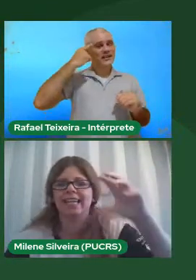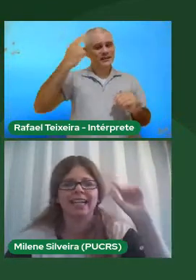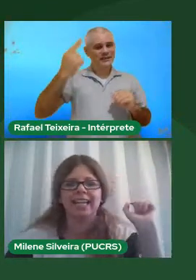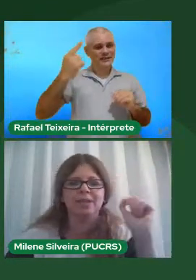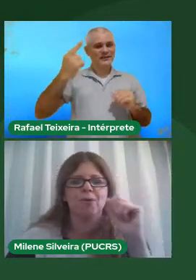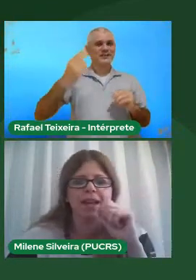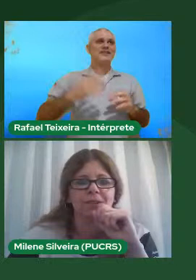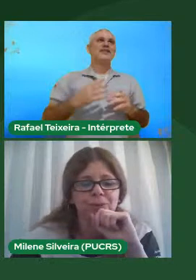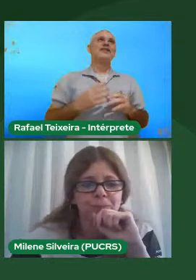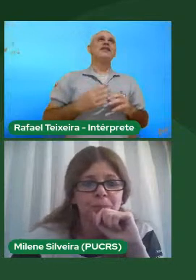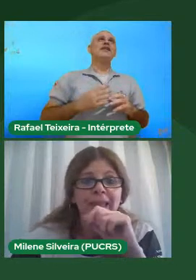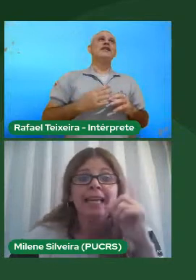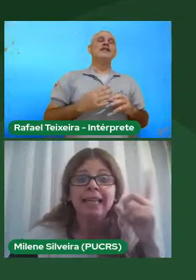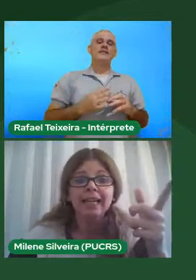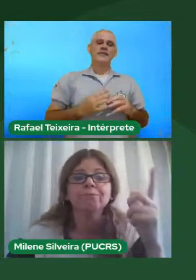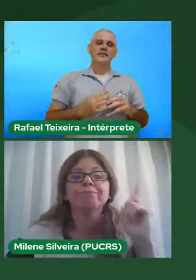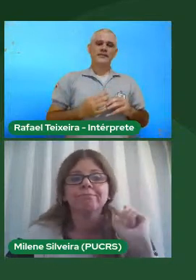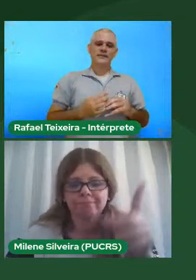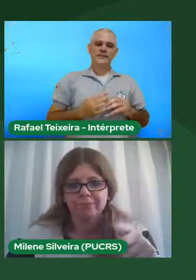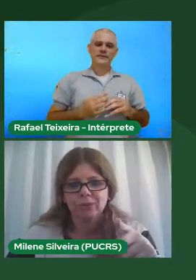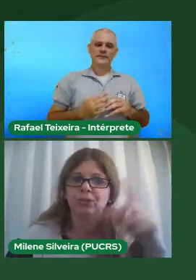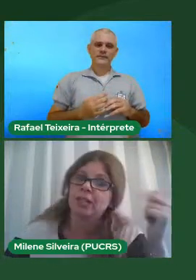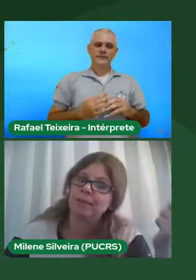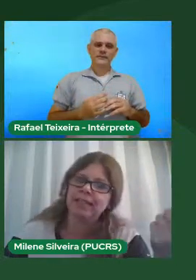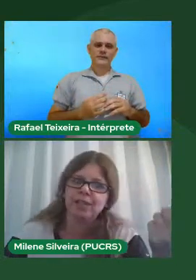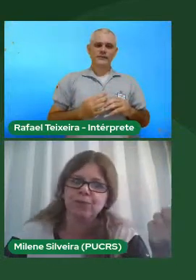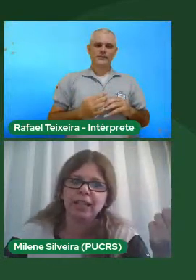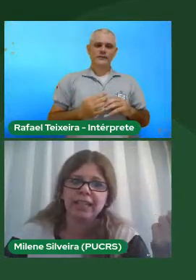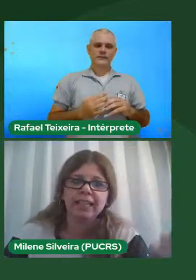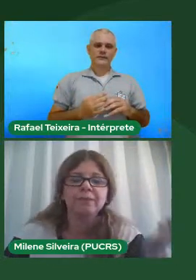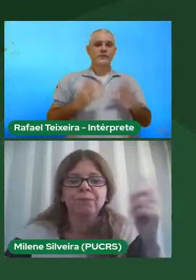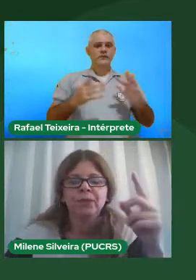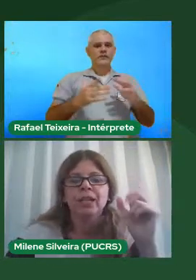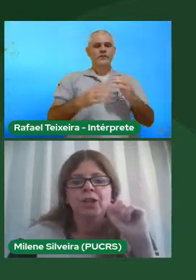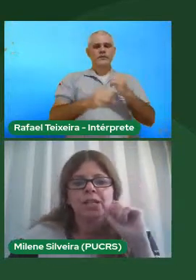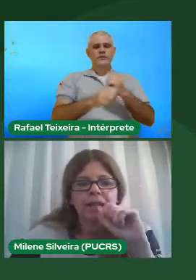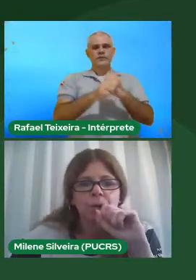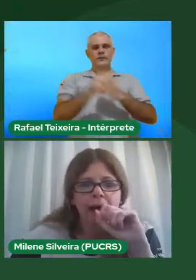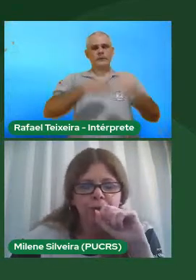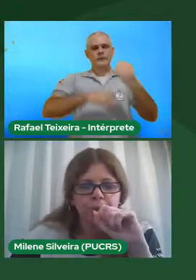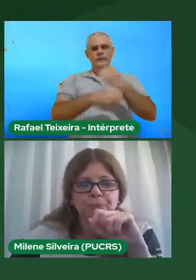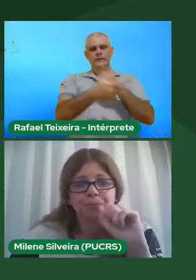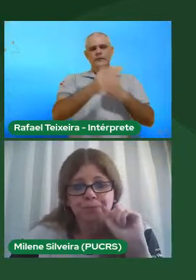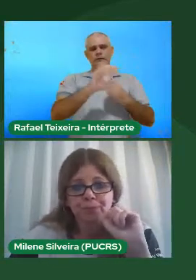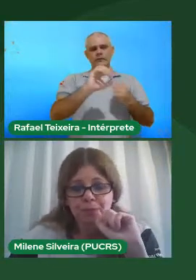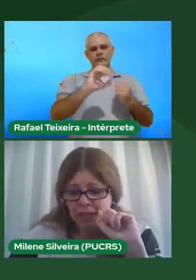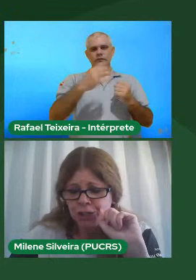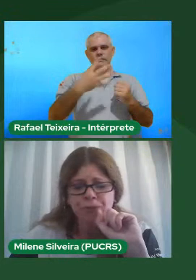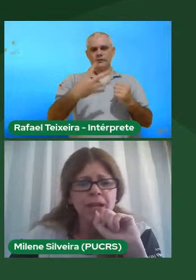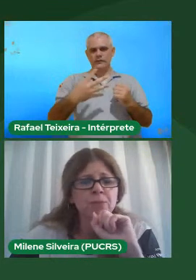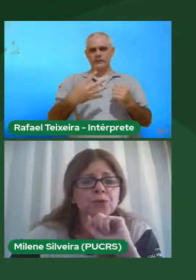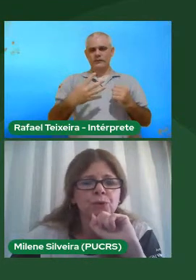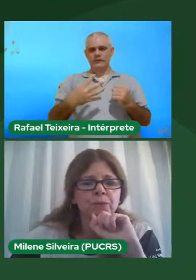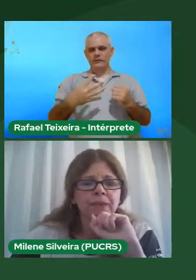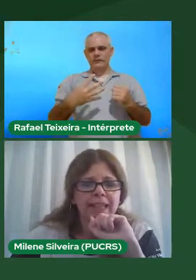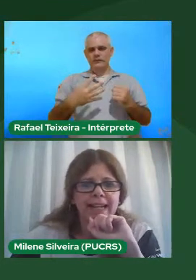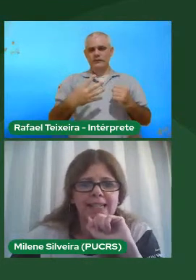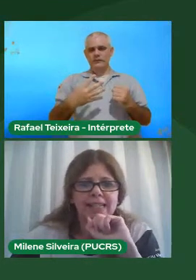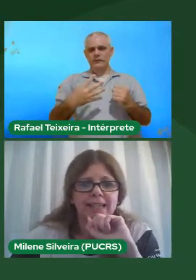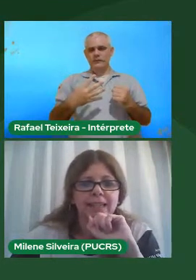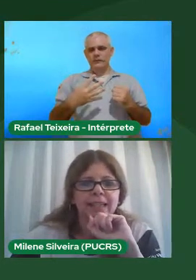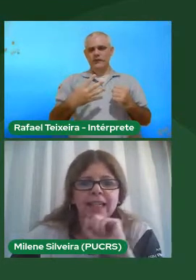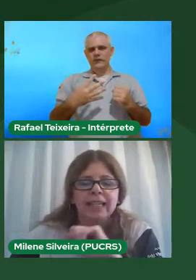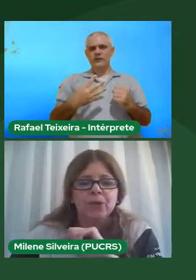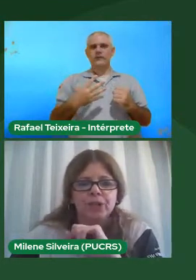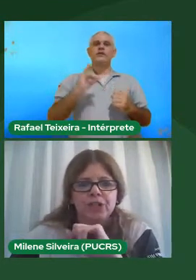HC, naquele momento. Então, 2003 foi CLIC, 2004 tivemos o